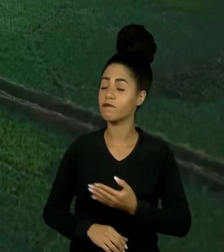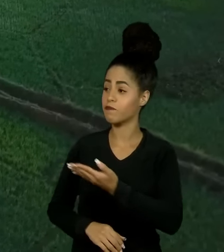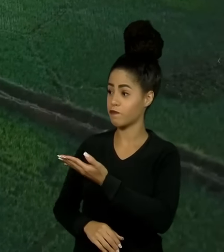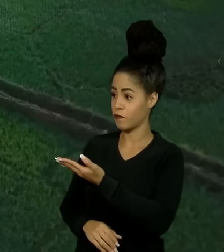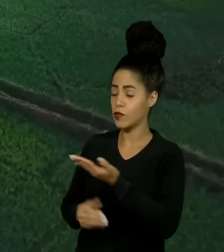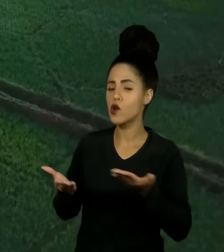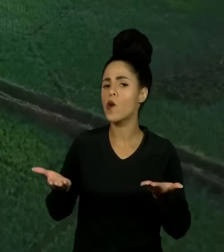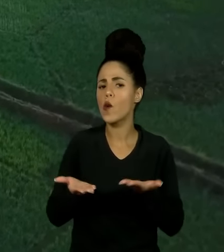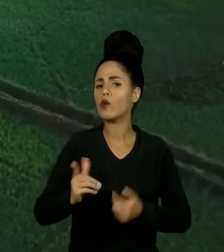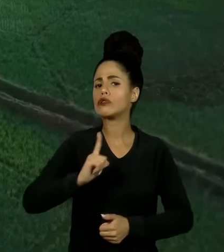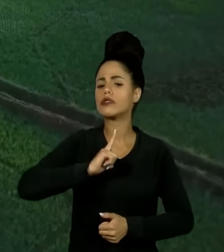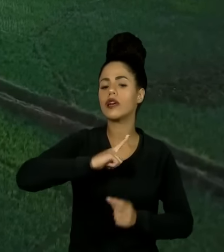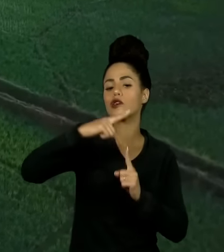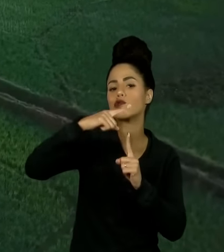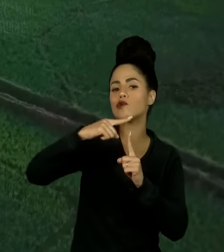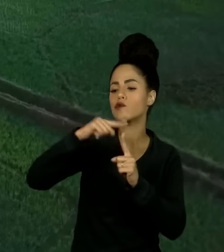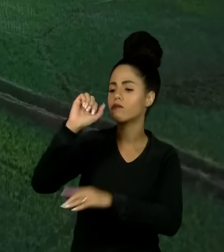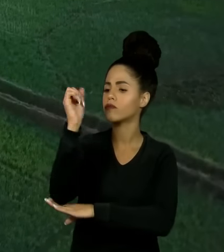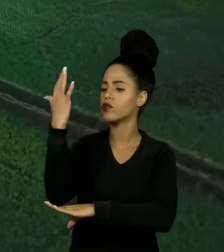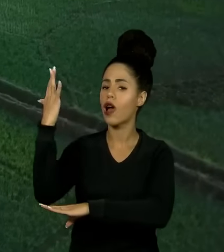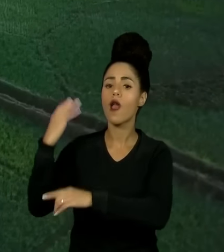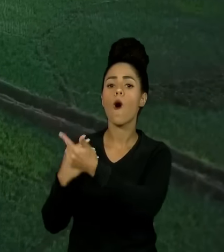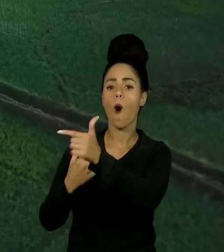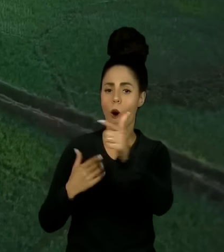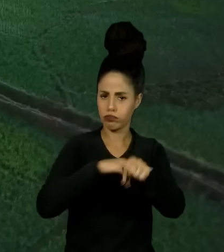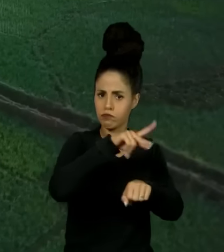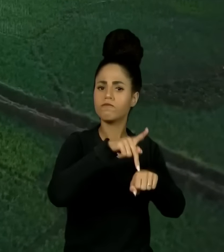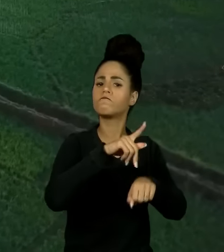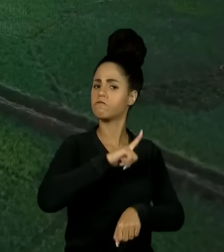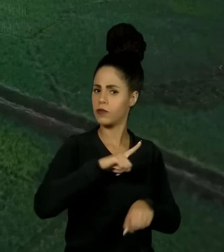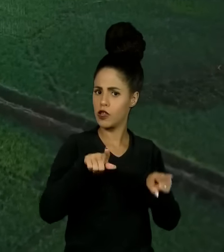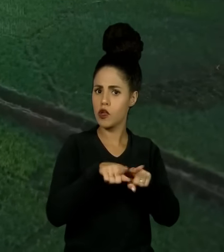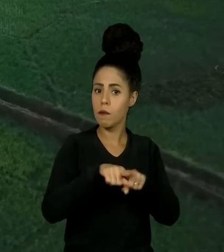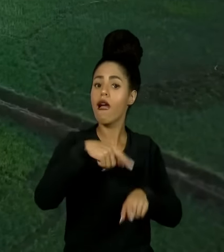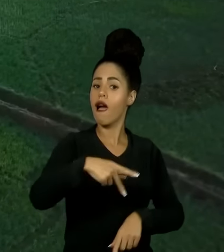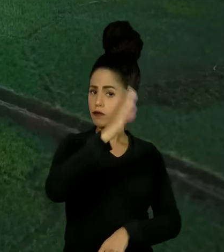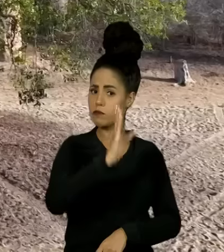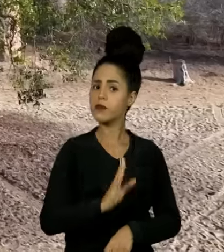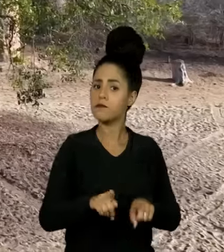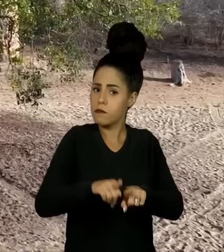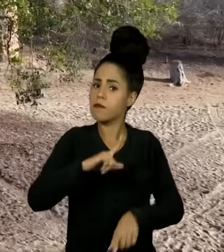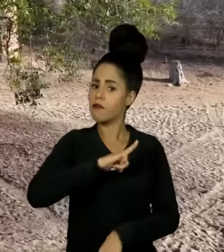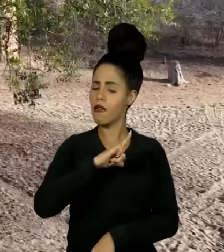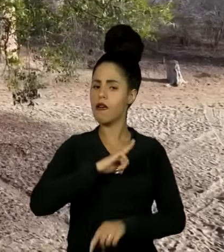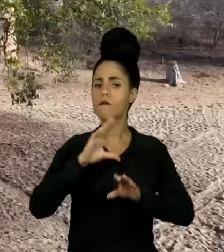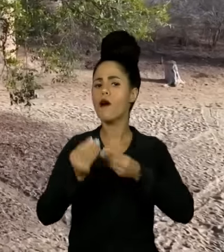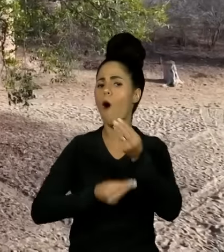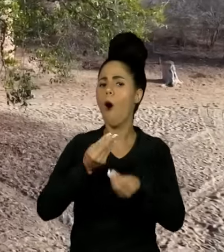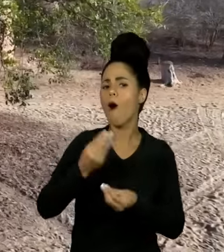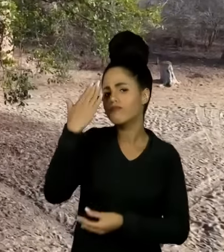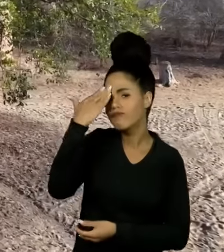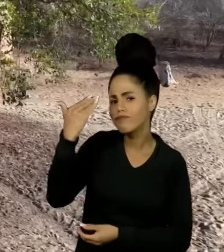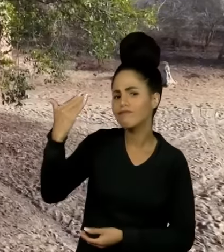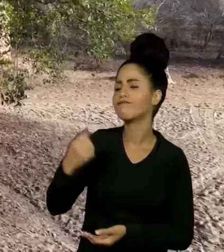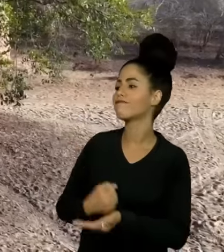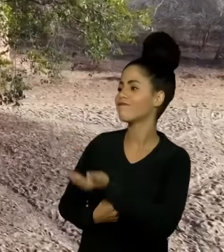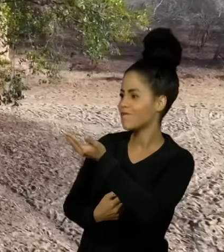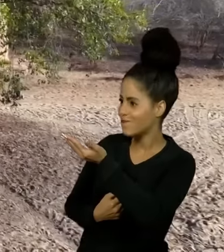Atualmente, essas espécies estão presentes em outros países, inclusive no Brasil. É conhecida como mãe